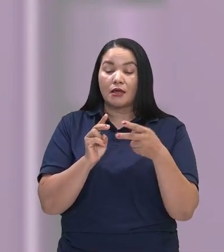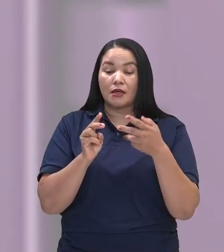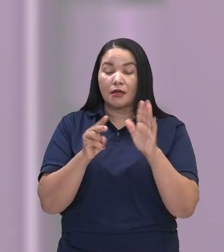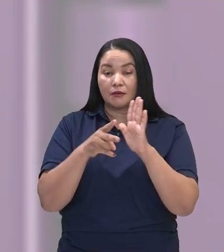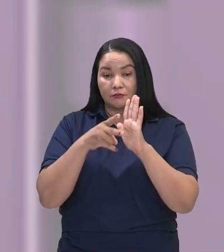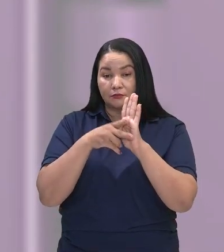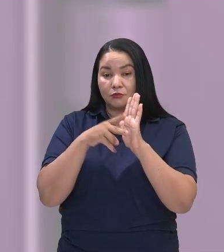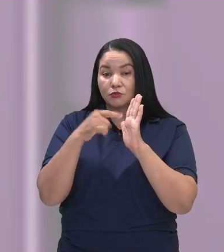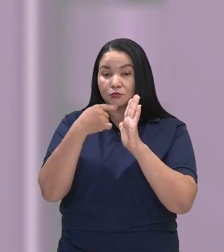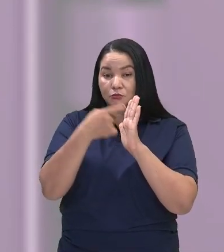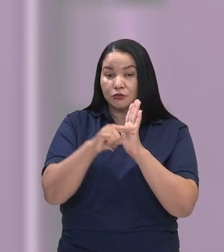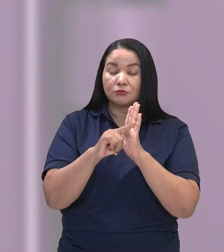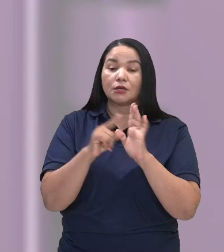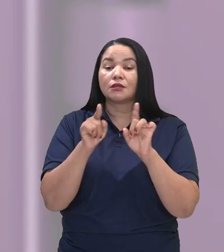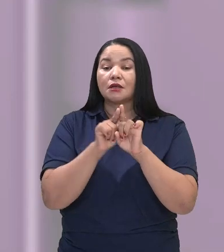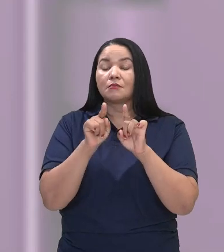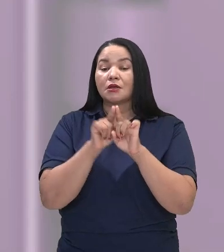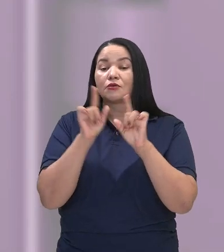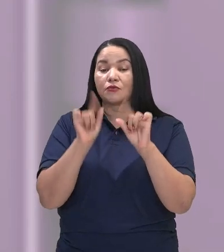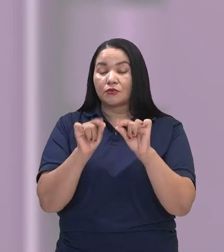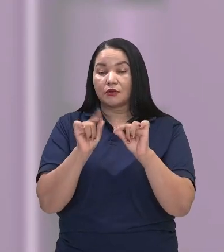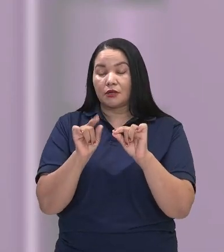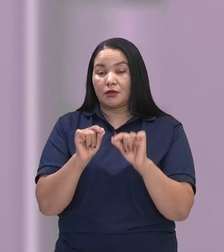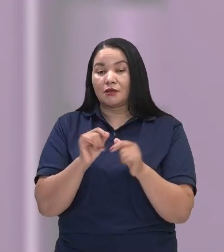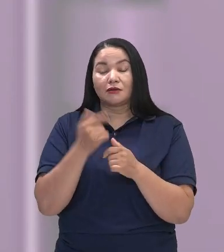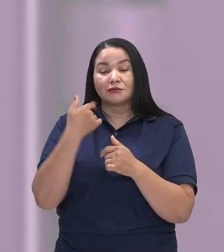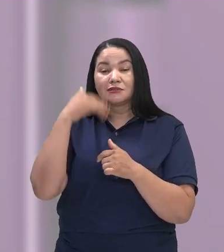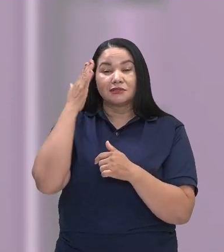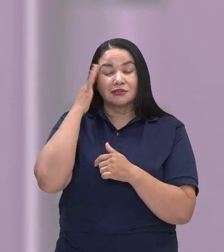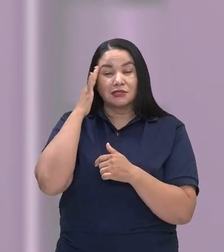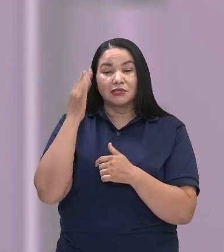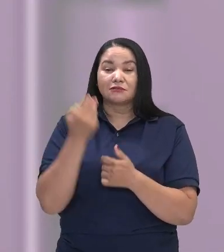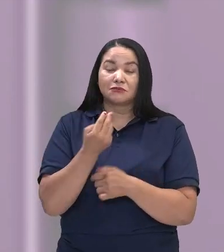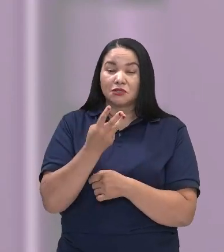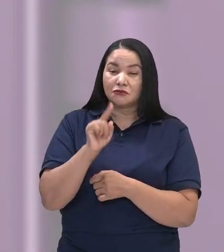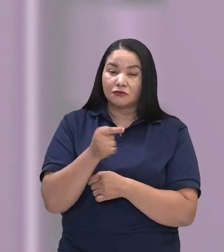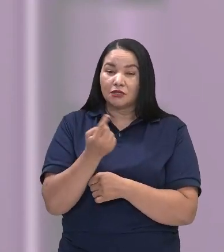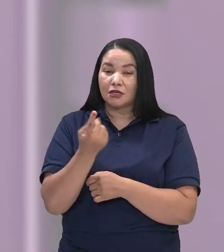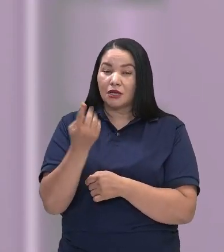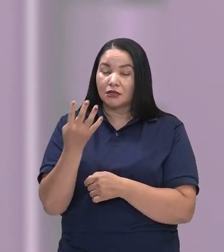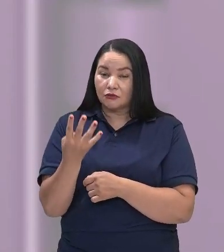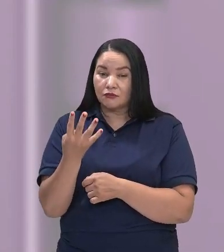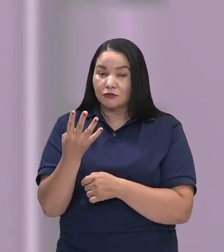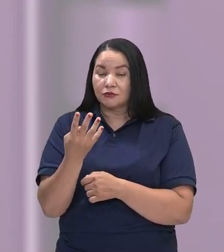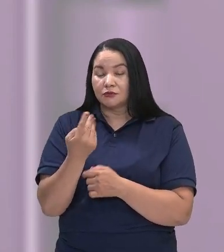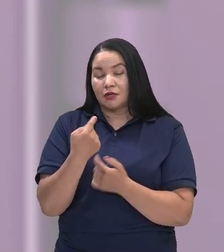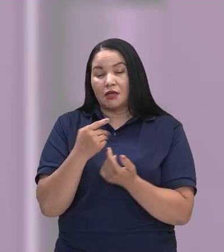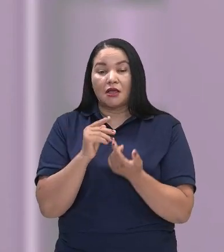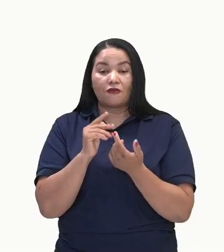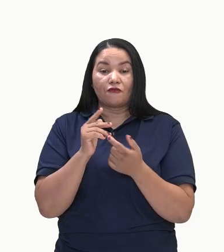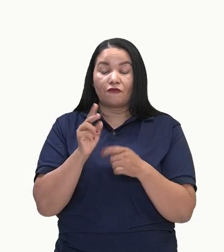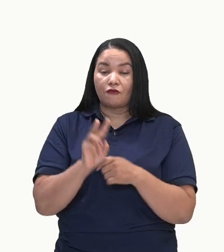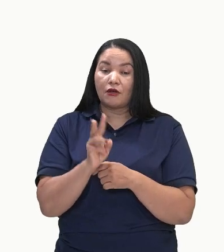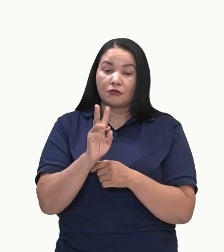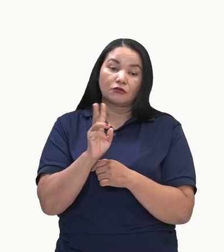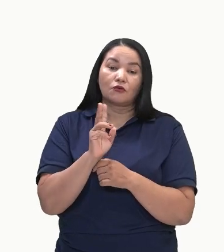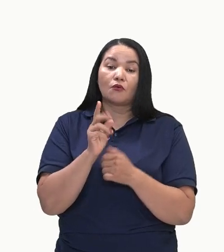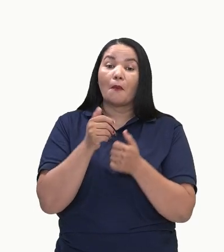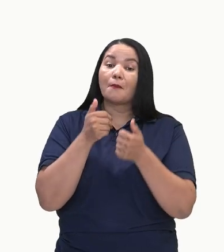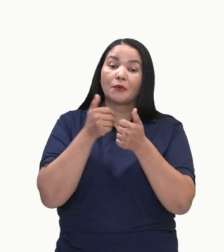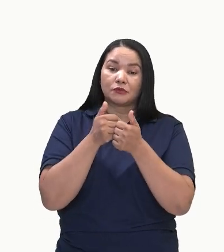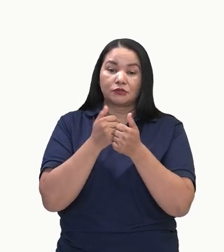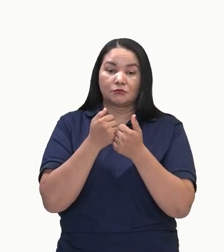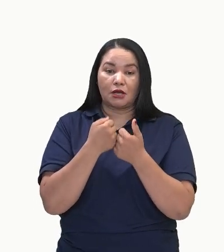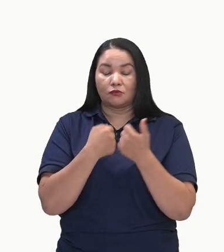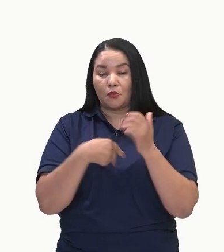somente 3,14, então quando a gente aceita que π é 3,14, todos esses valores são valores aproximados, certo? Bom, tem mais uma